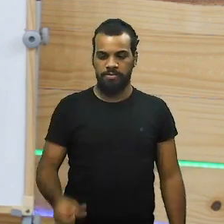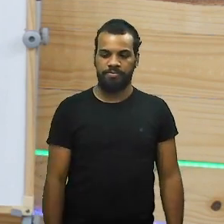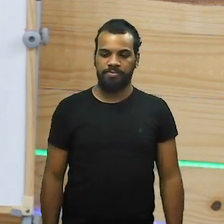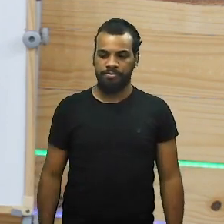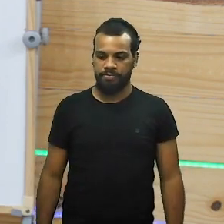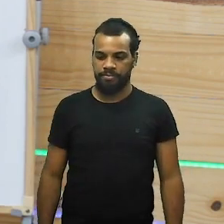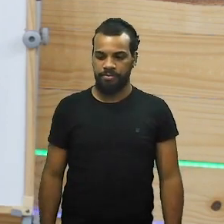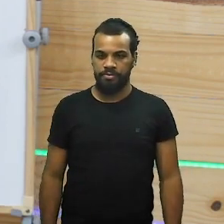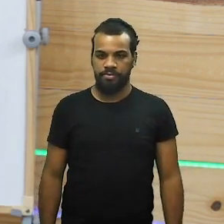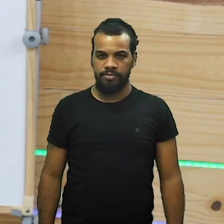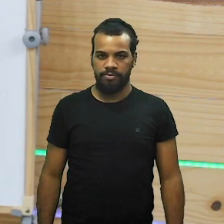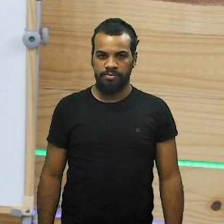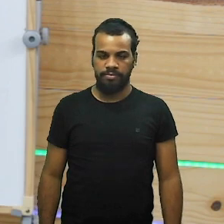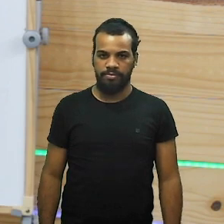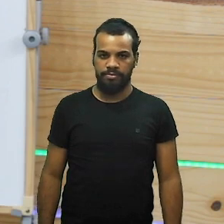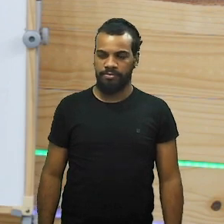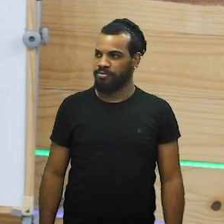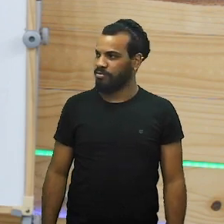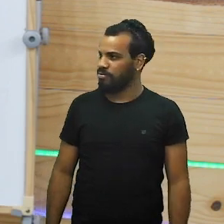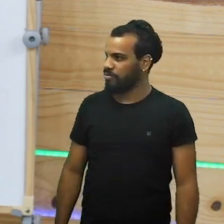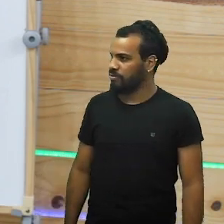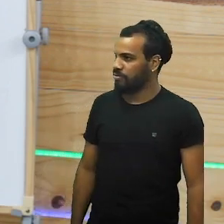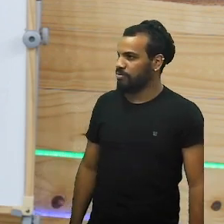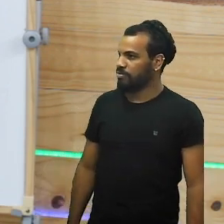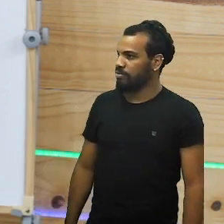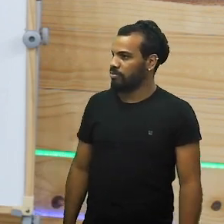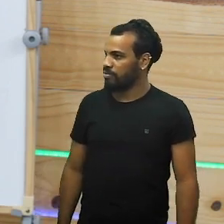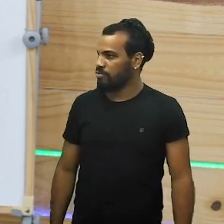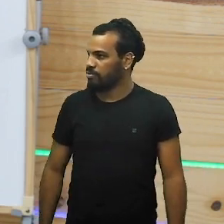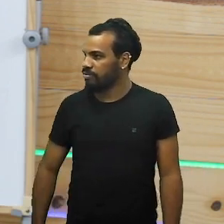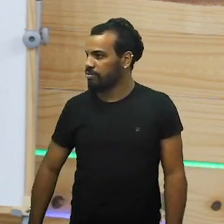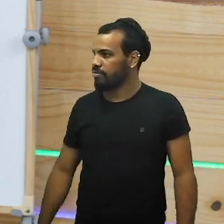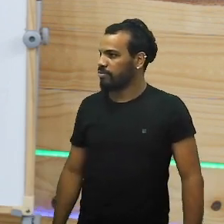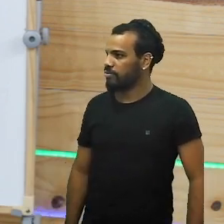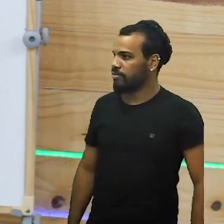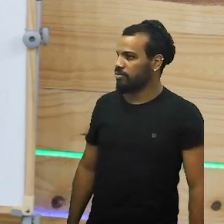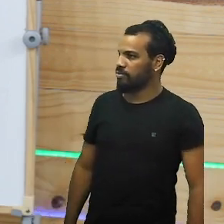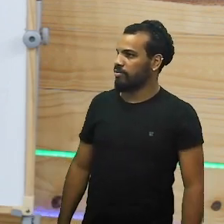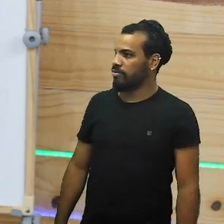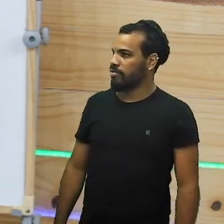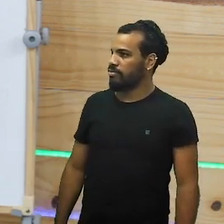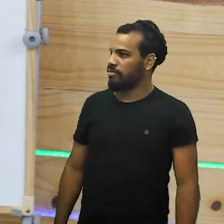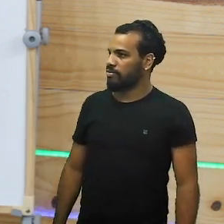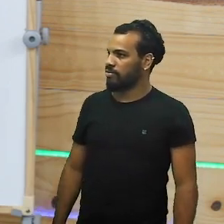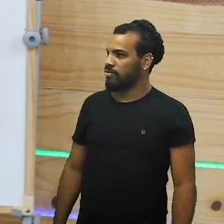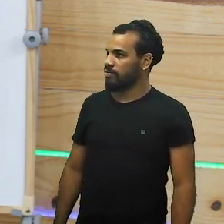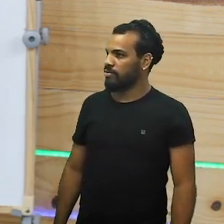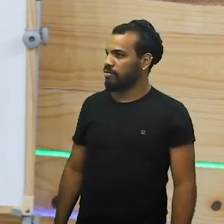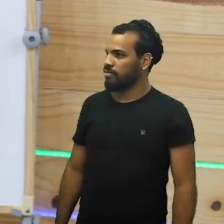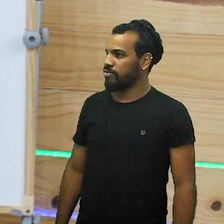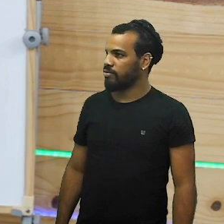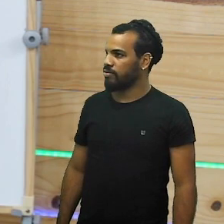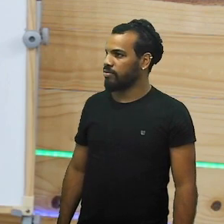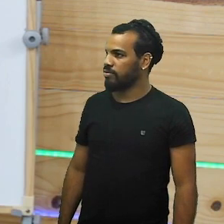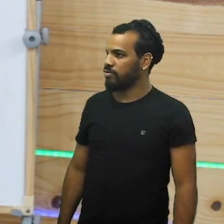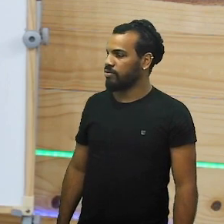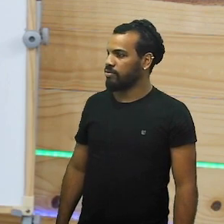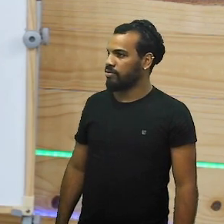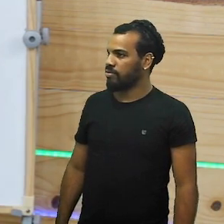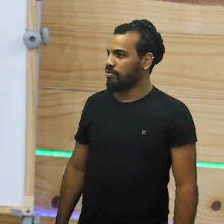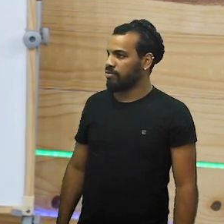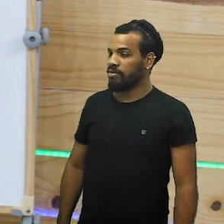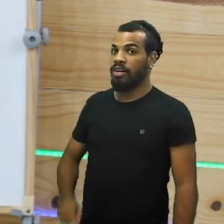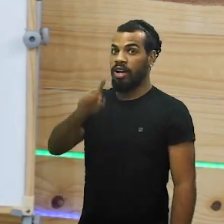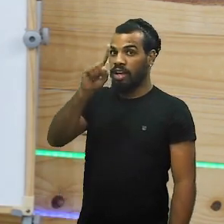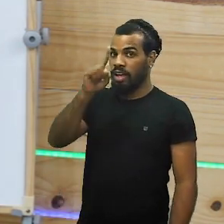A e B será dado por 6 elevado ao quadrado, mais 9